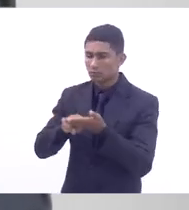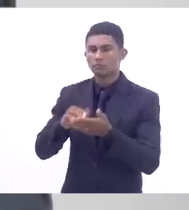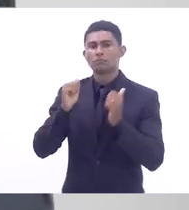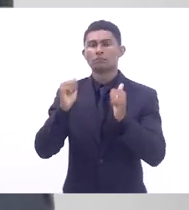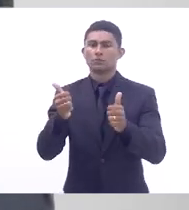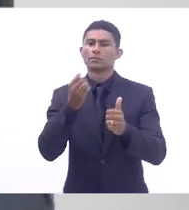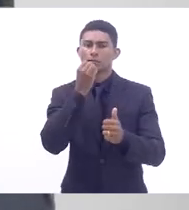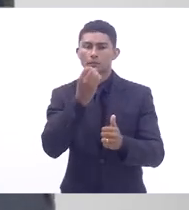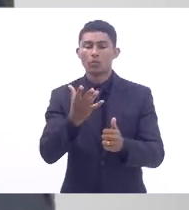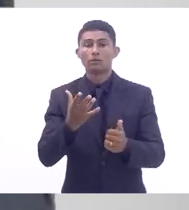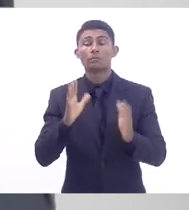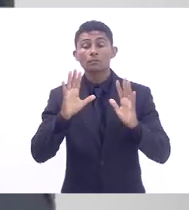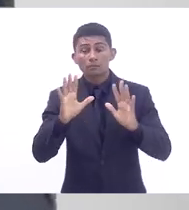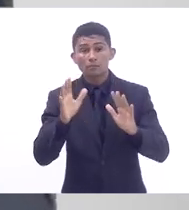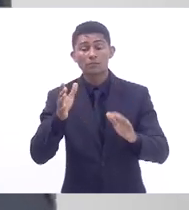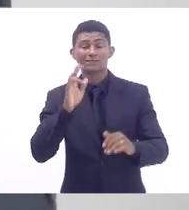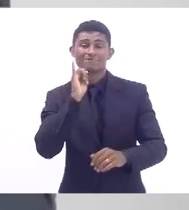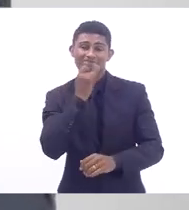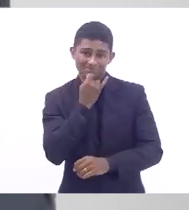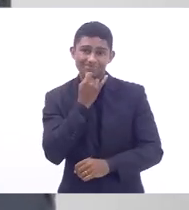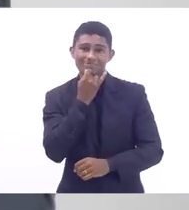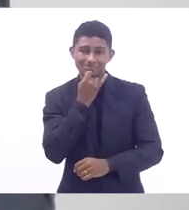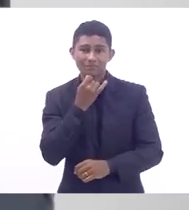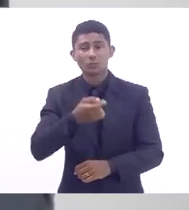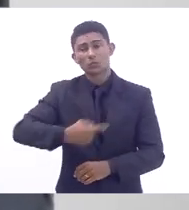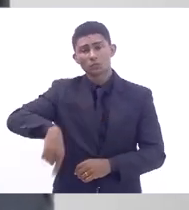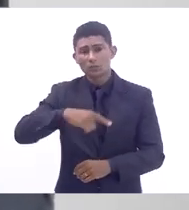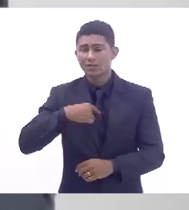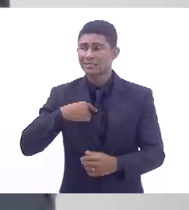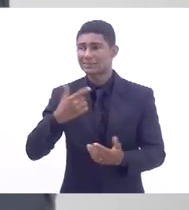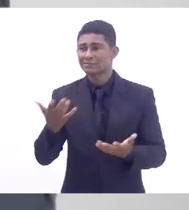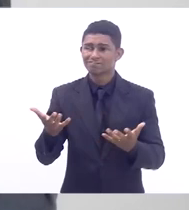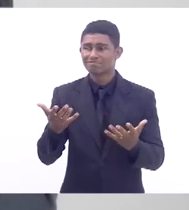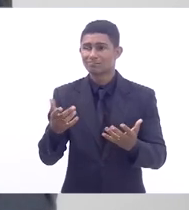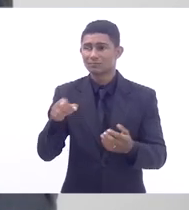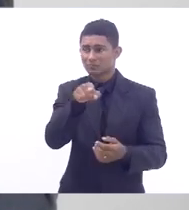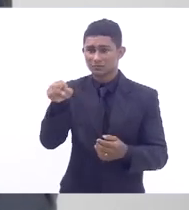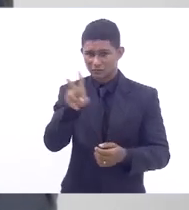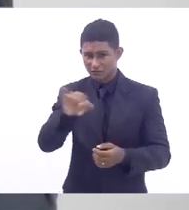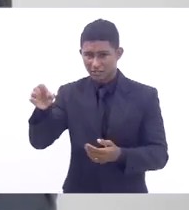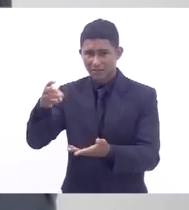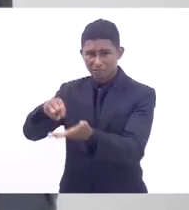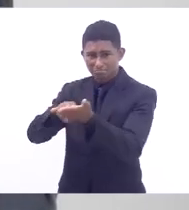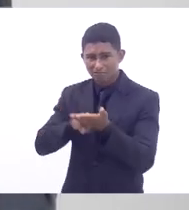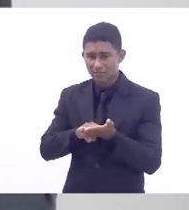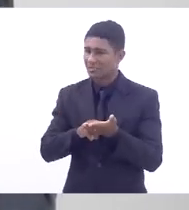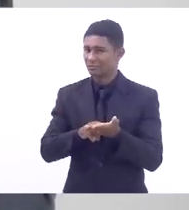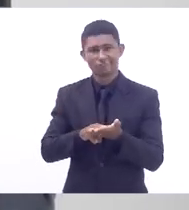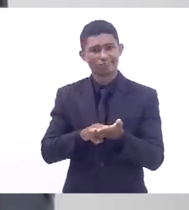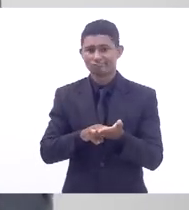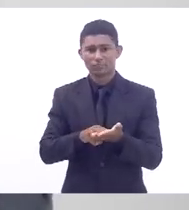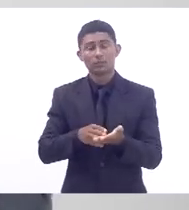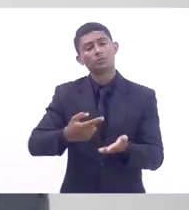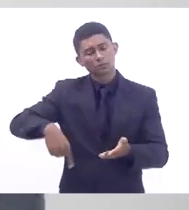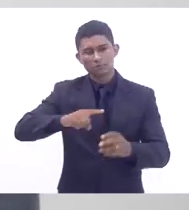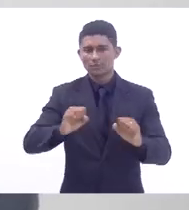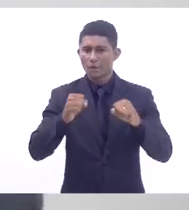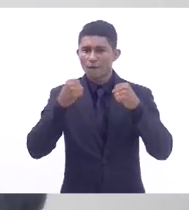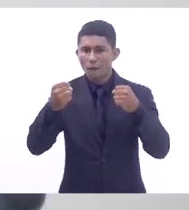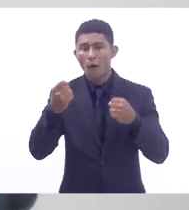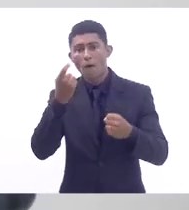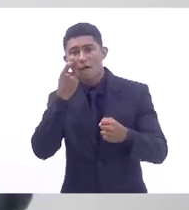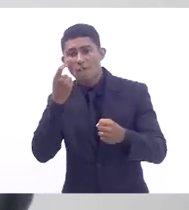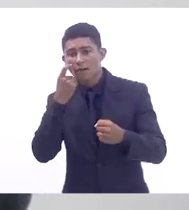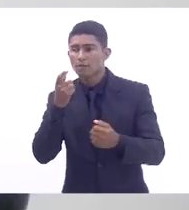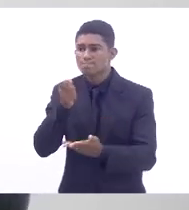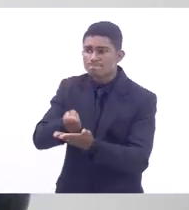nosso agora infelizmente a gente ainda não viu nenhum vestígio de que isso vai acontecer então nós vamos fazer a nossa parte que a